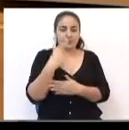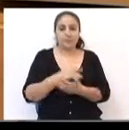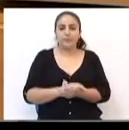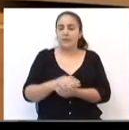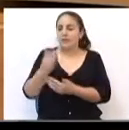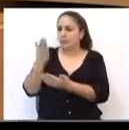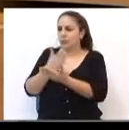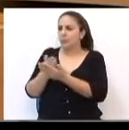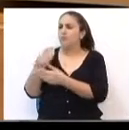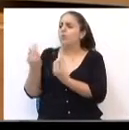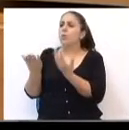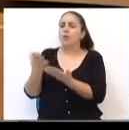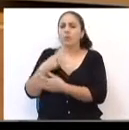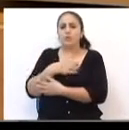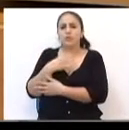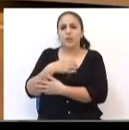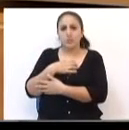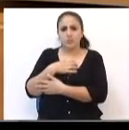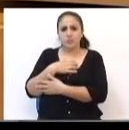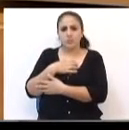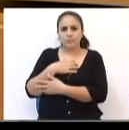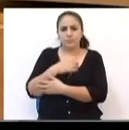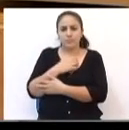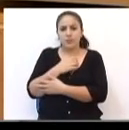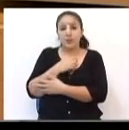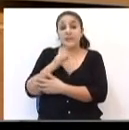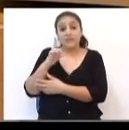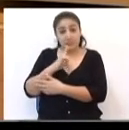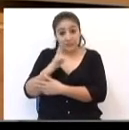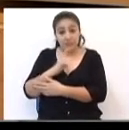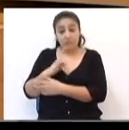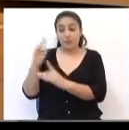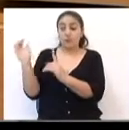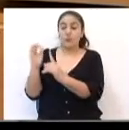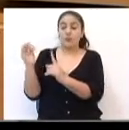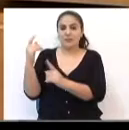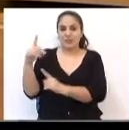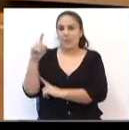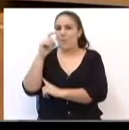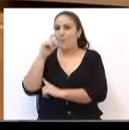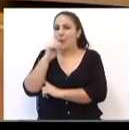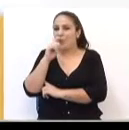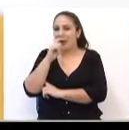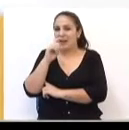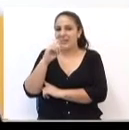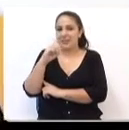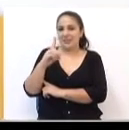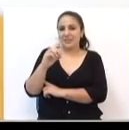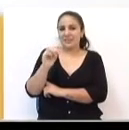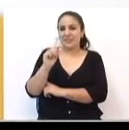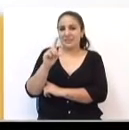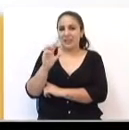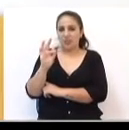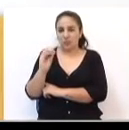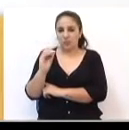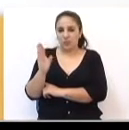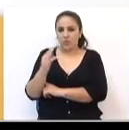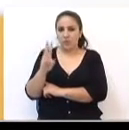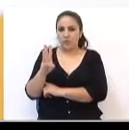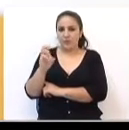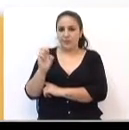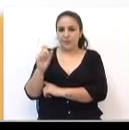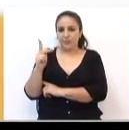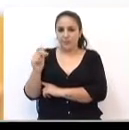política, ela iniciou de que forma? Foi através, então, de uma influência do seu pai, jornalista Adalto Vespri? Meu pai sempre foi